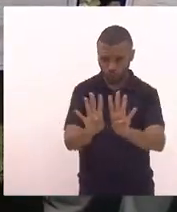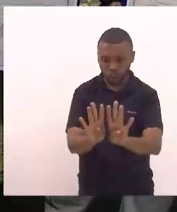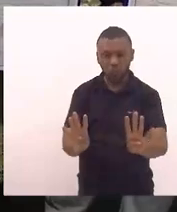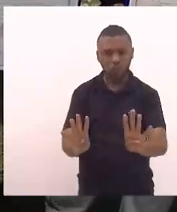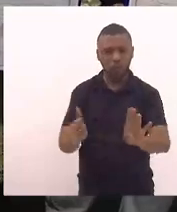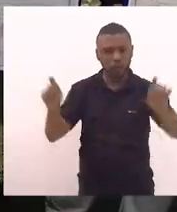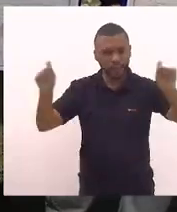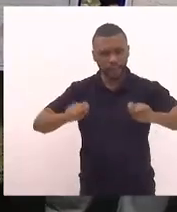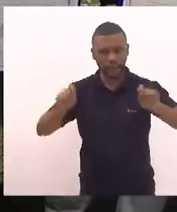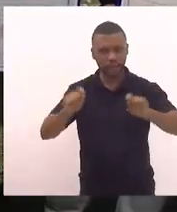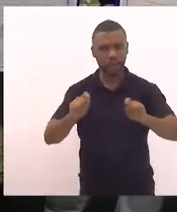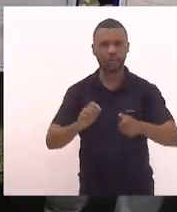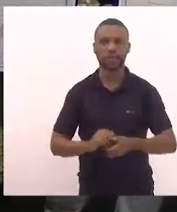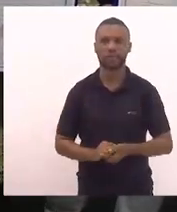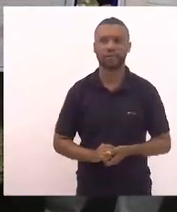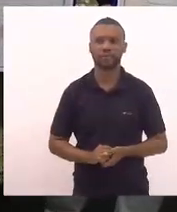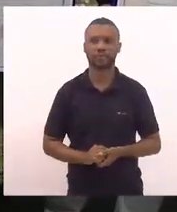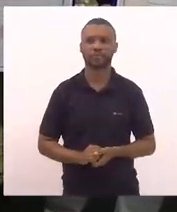Espera aí,